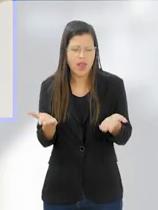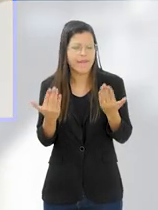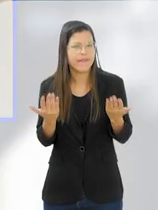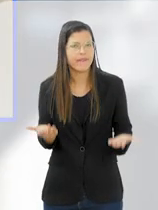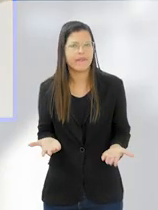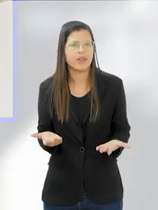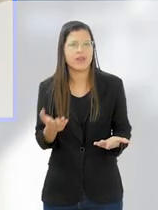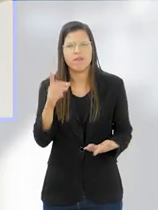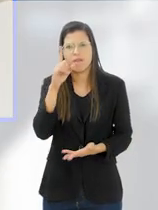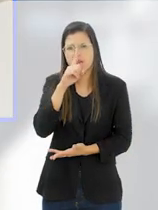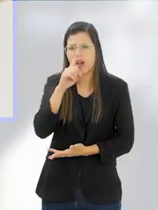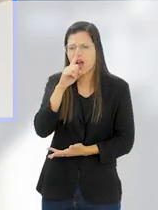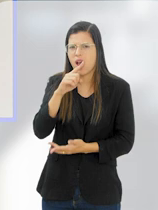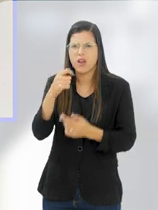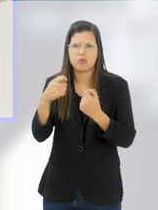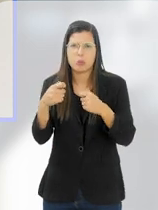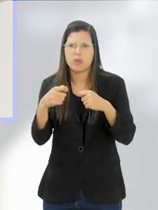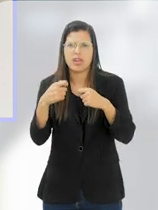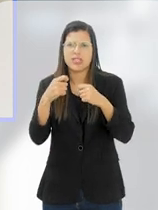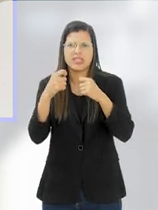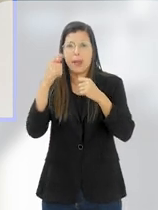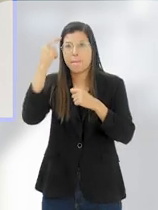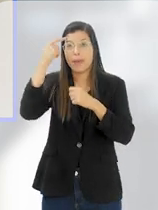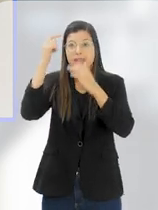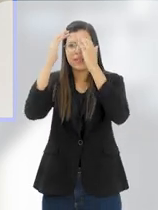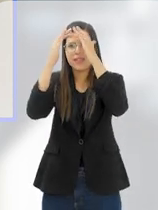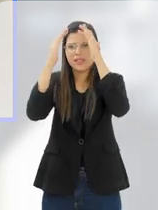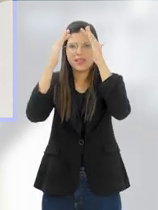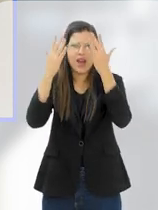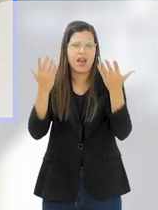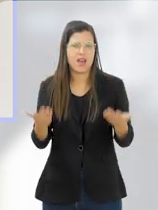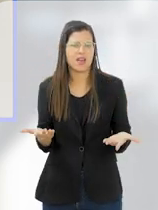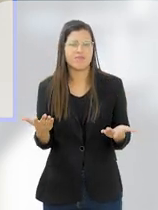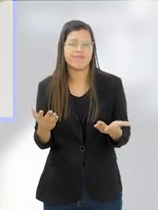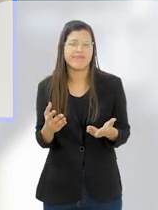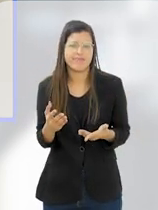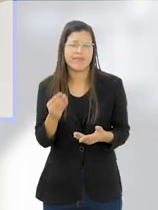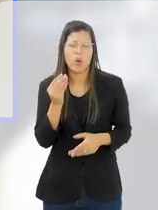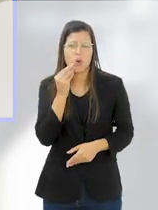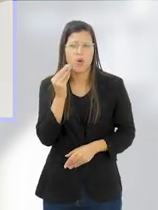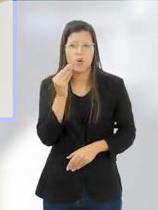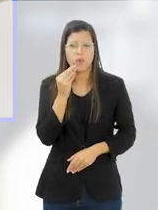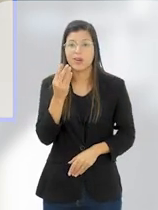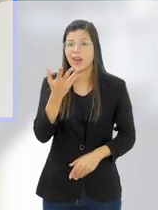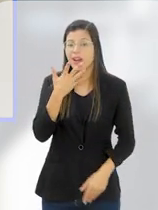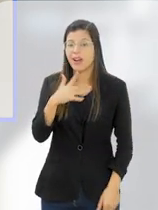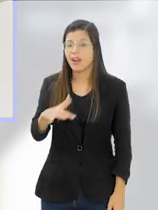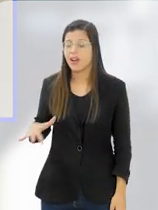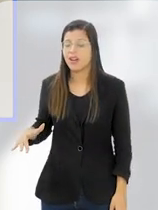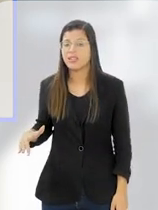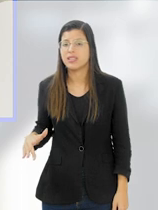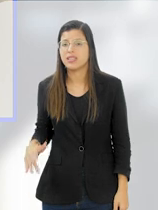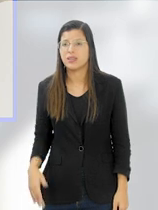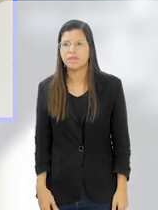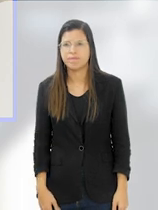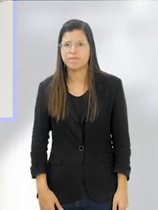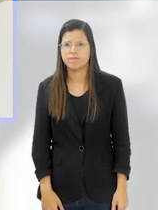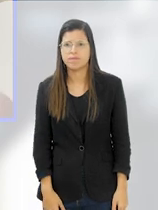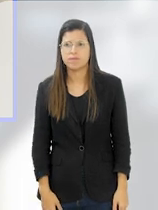não exige nenhum trabalho do cérebro. O cérebro gosta de repouso. E é claro, né? Quando uma criança